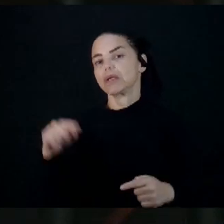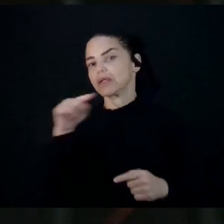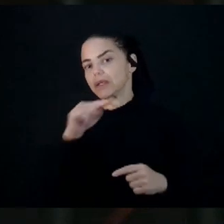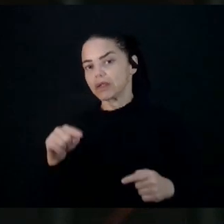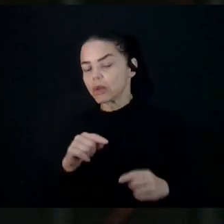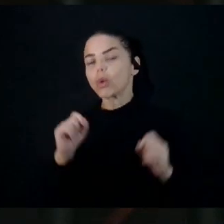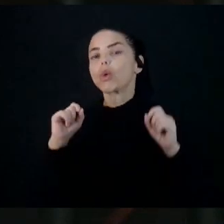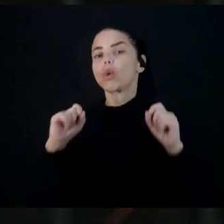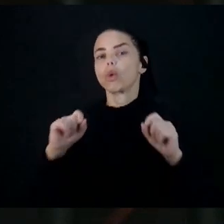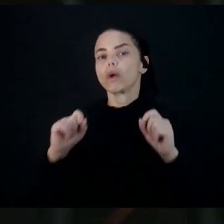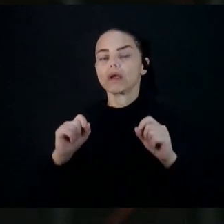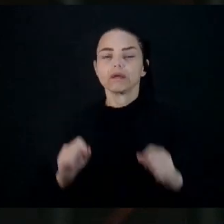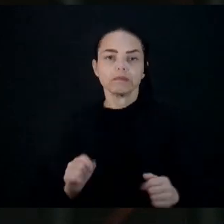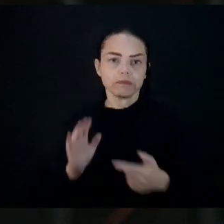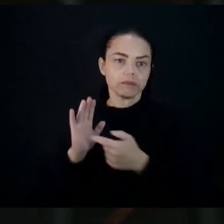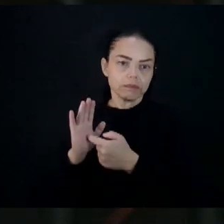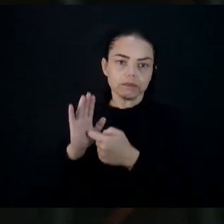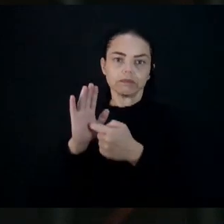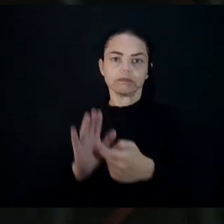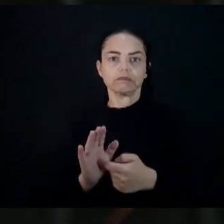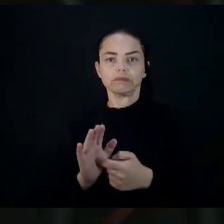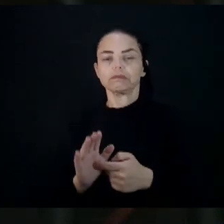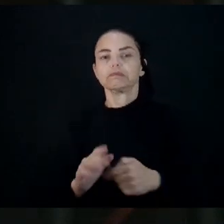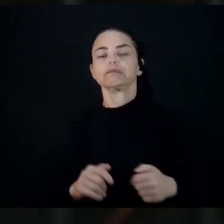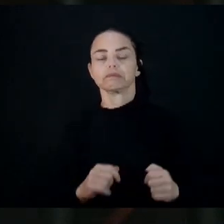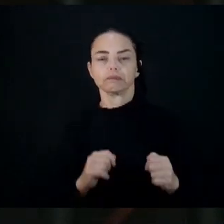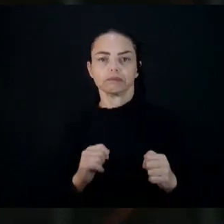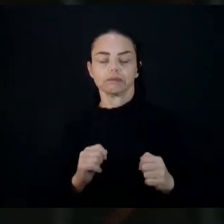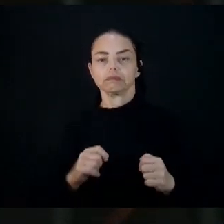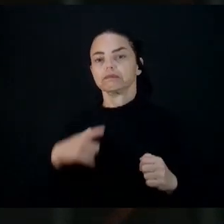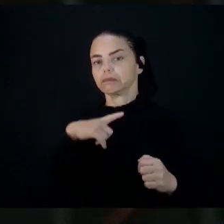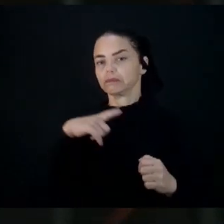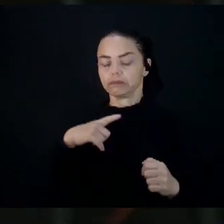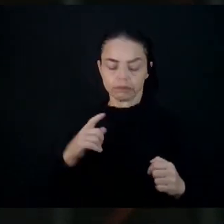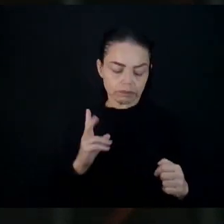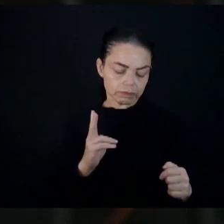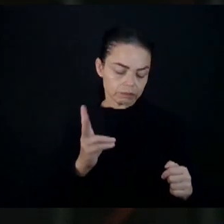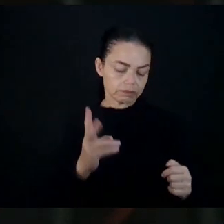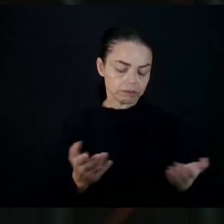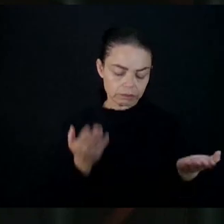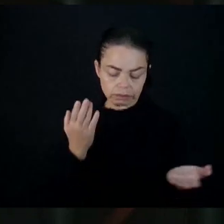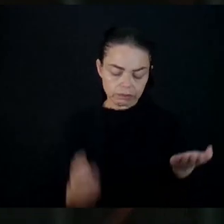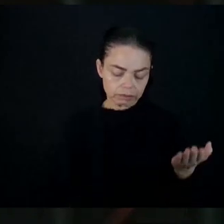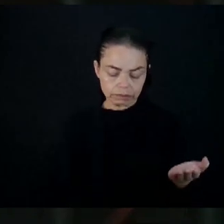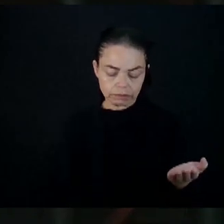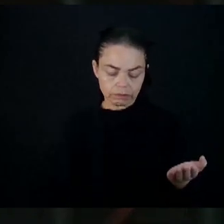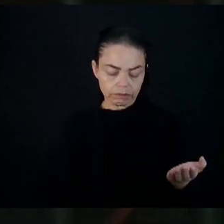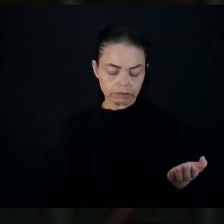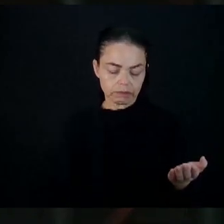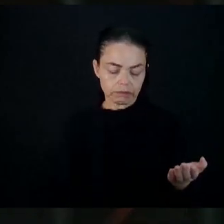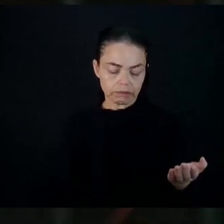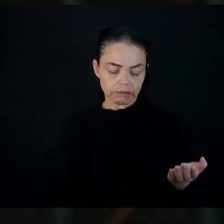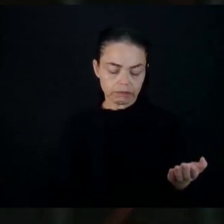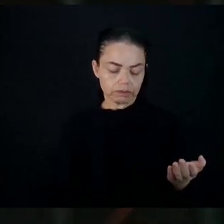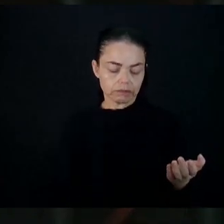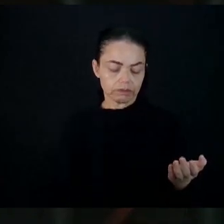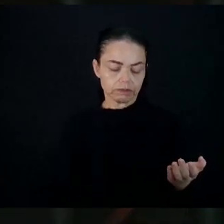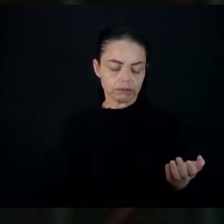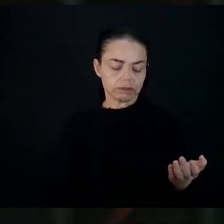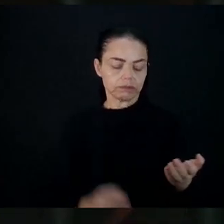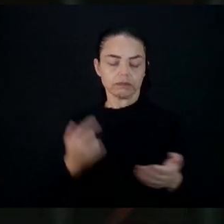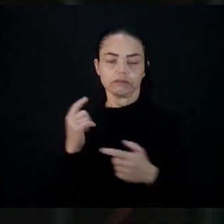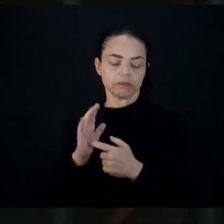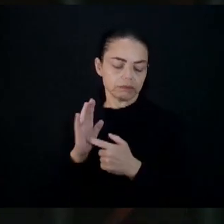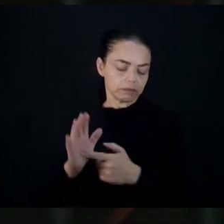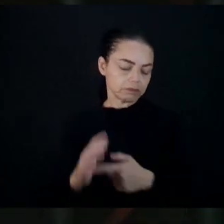estamos mostrando, né, para esse pessoal? Então, a gente tem que manter, sim, o equilíbrio e estar atento às legislações